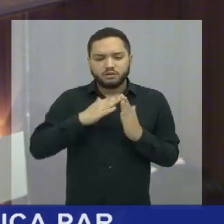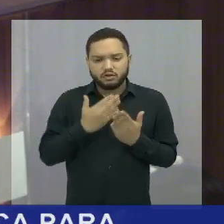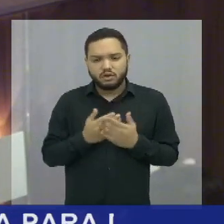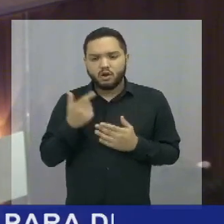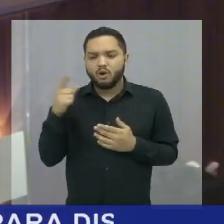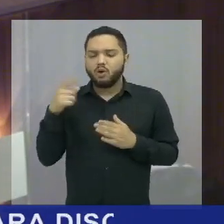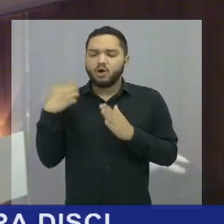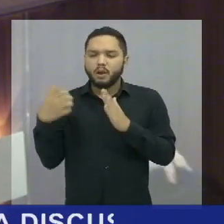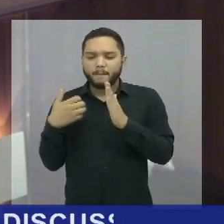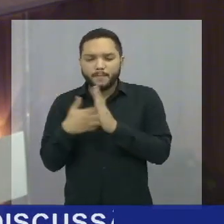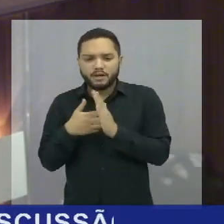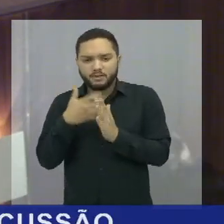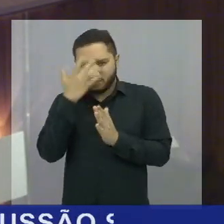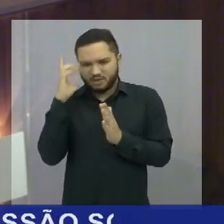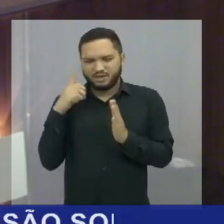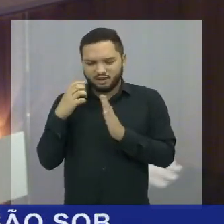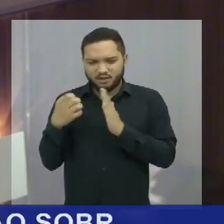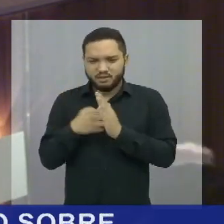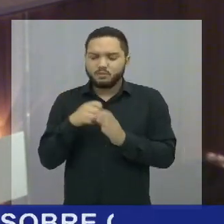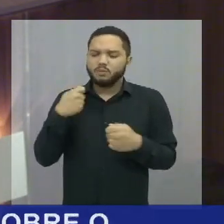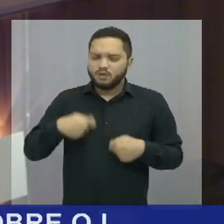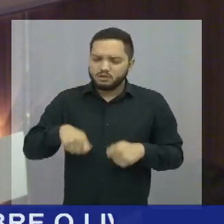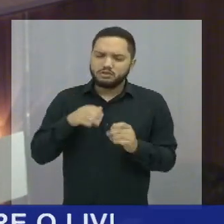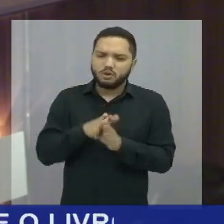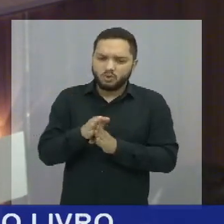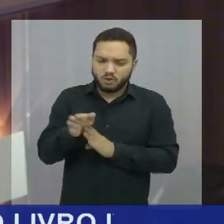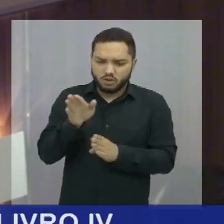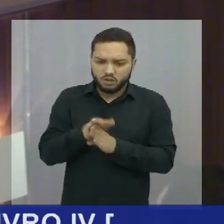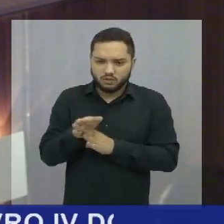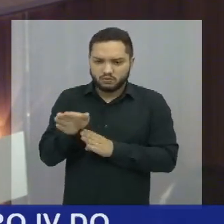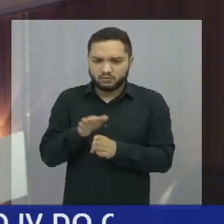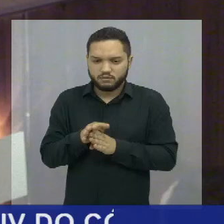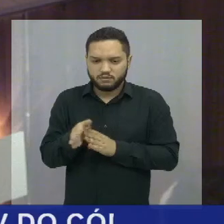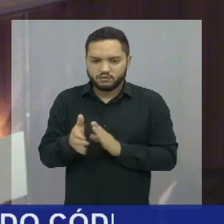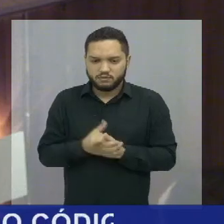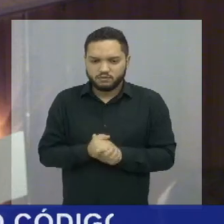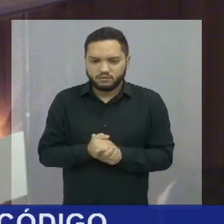tiver aqui, de contabilidade, qualquer um outro. Doutora, tudo bem?